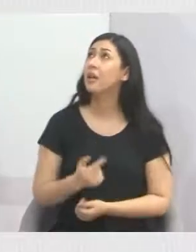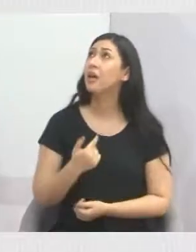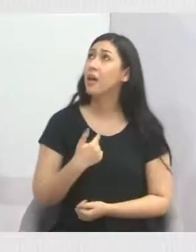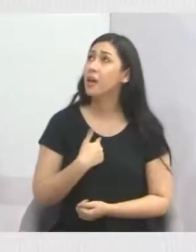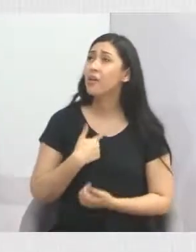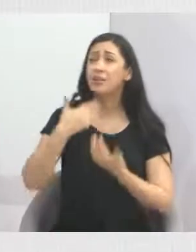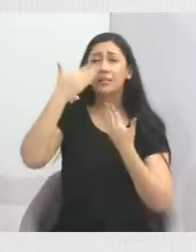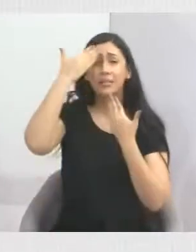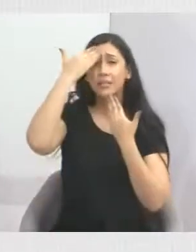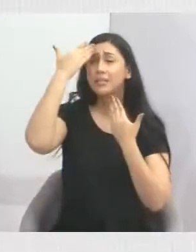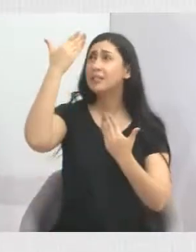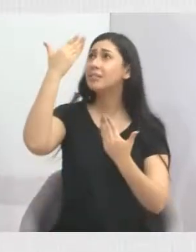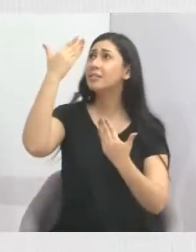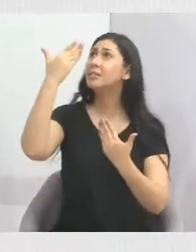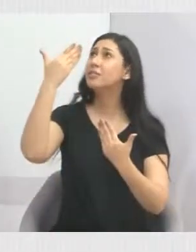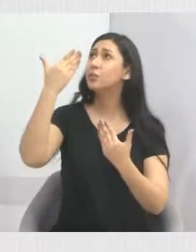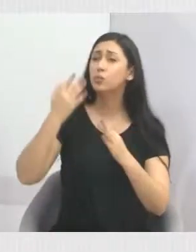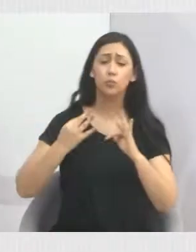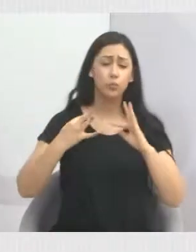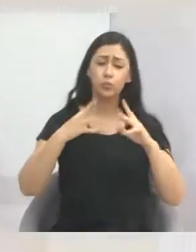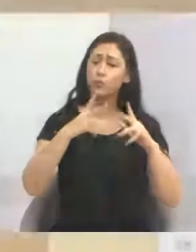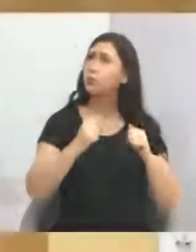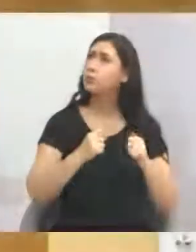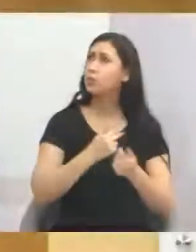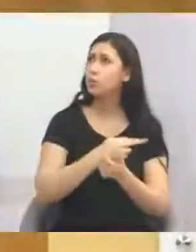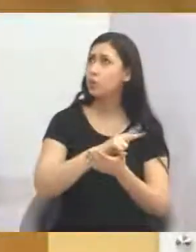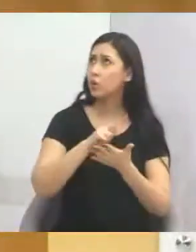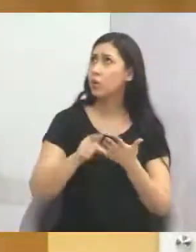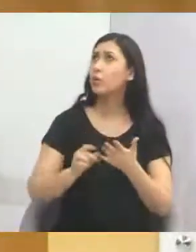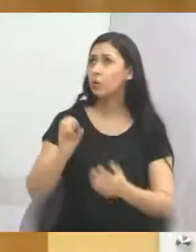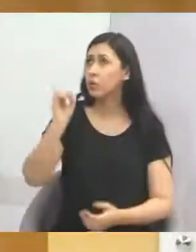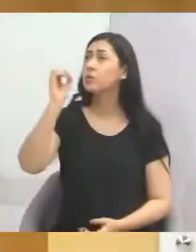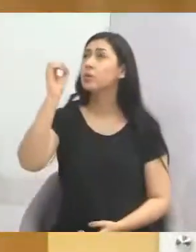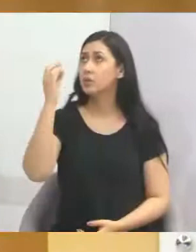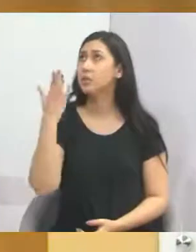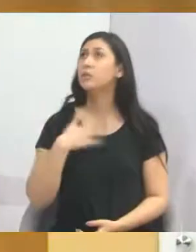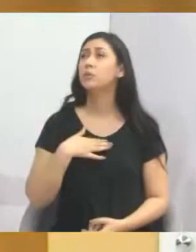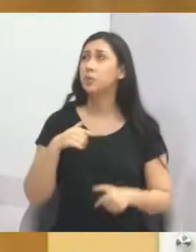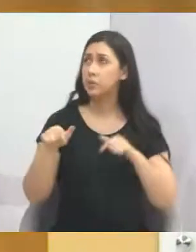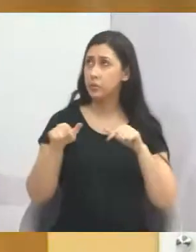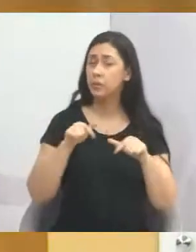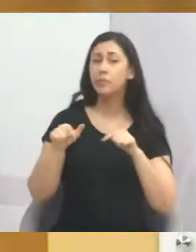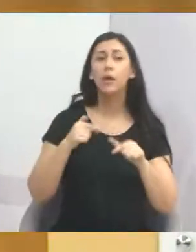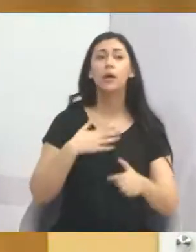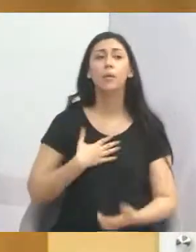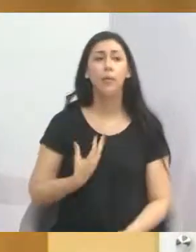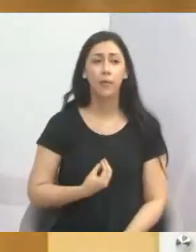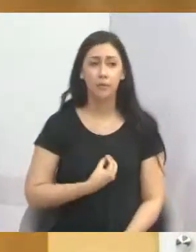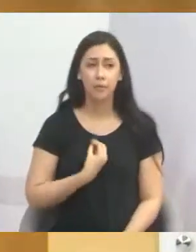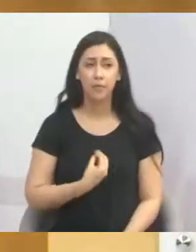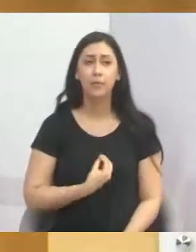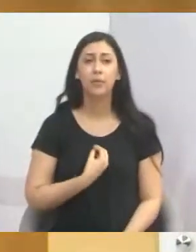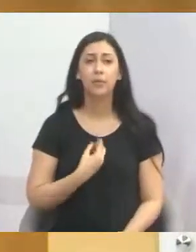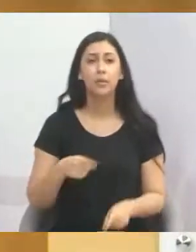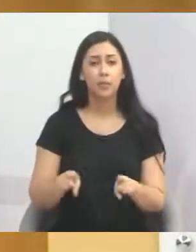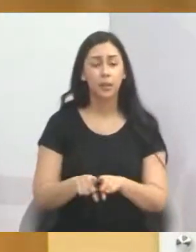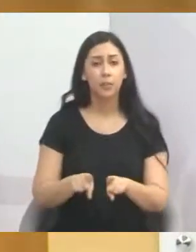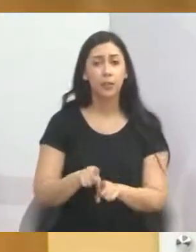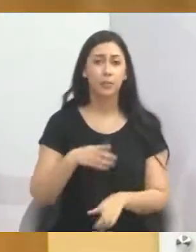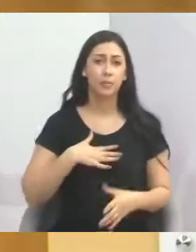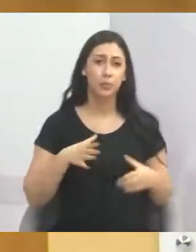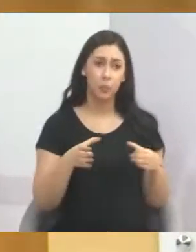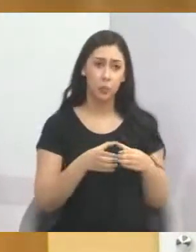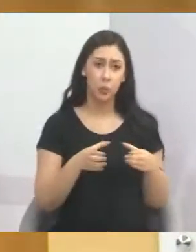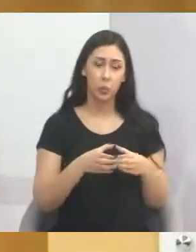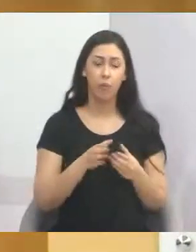muito grato e satisfeito com tudo que está acontecendo no meu trabalho, na minha vida e no meu grupo. Meu